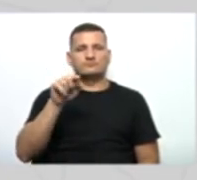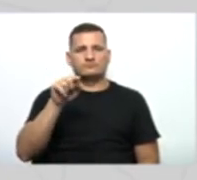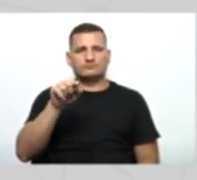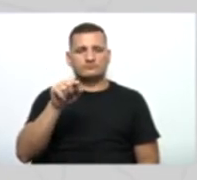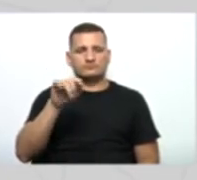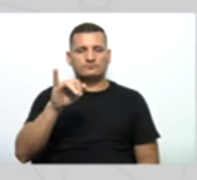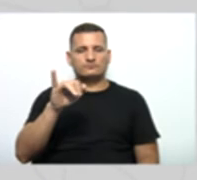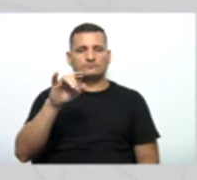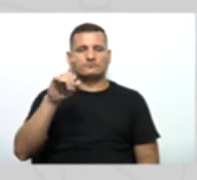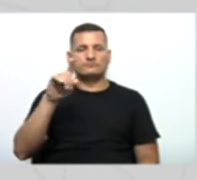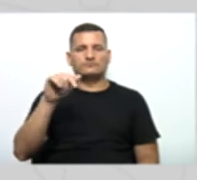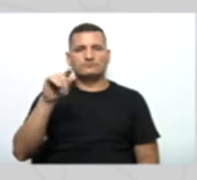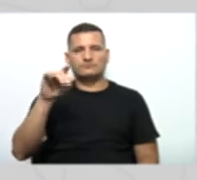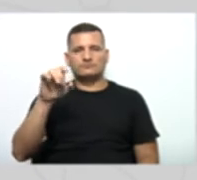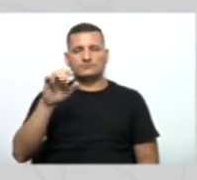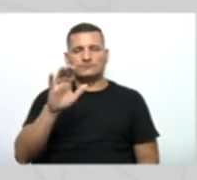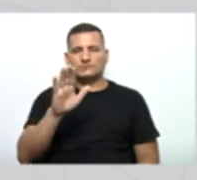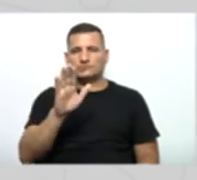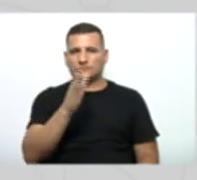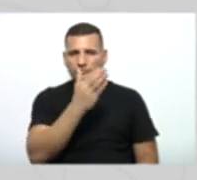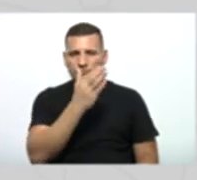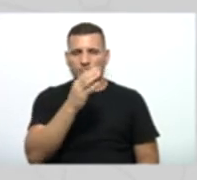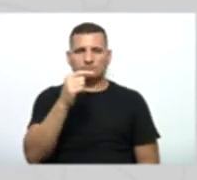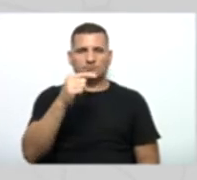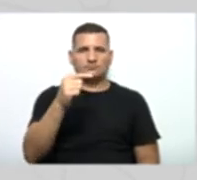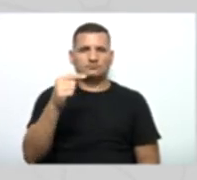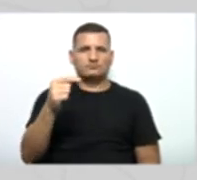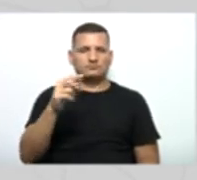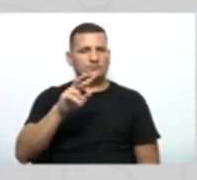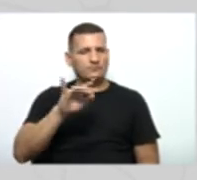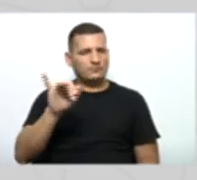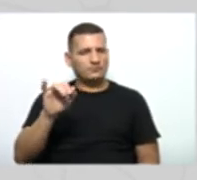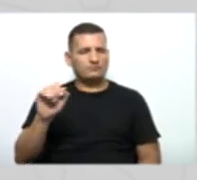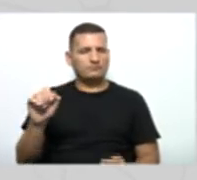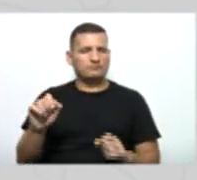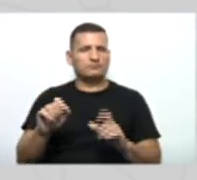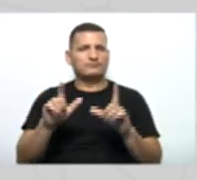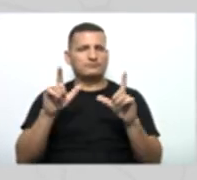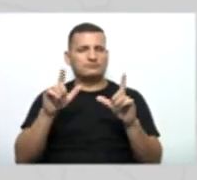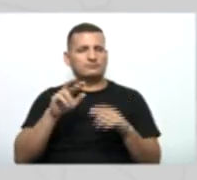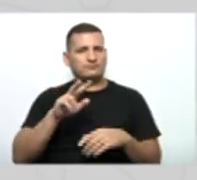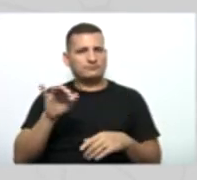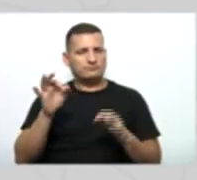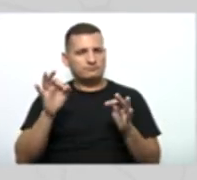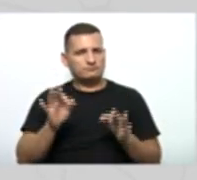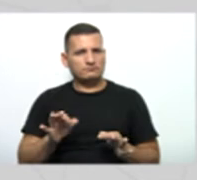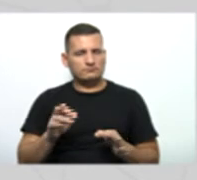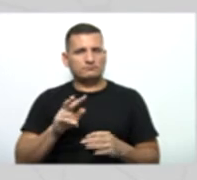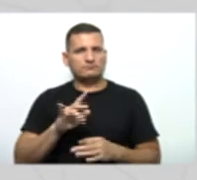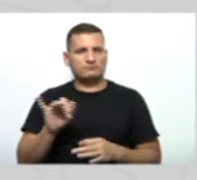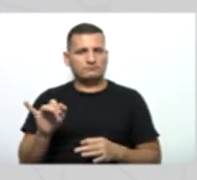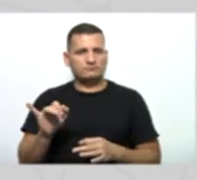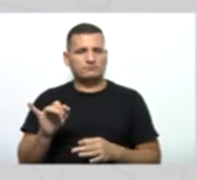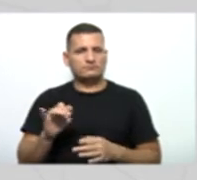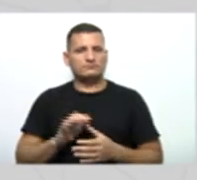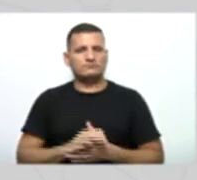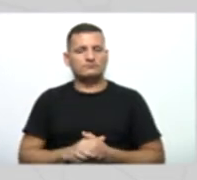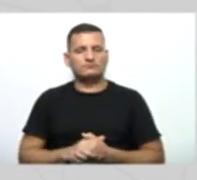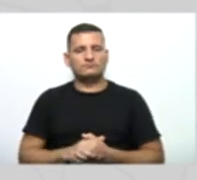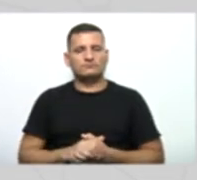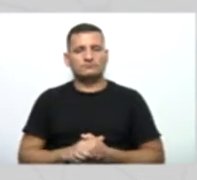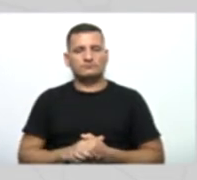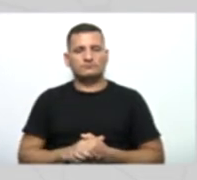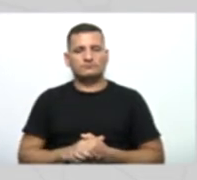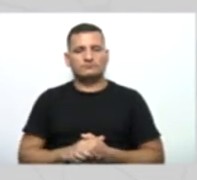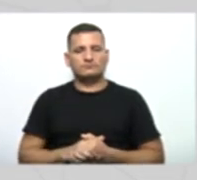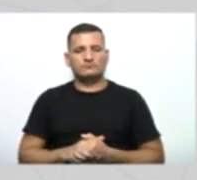sem colocar esse underline aqui, vai dar certo? Você acha que vai dar certo? Se eu executar dessa forma, sem esses dois